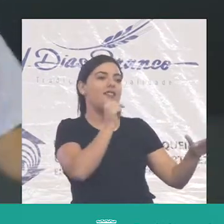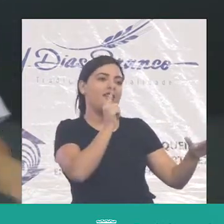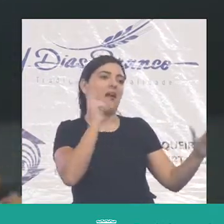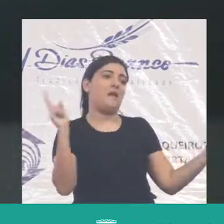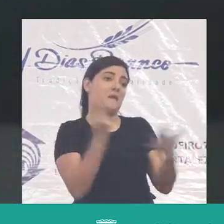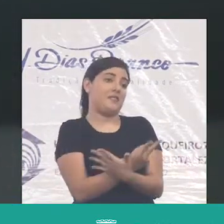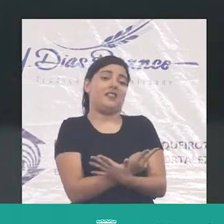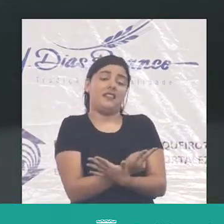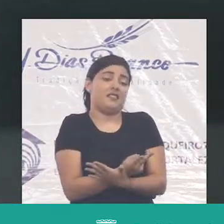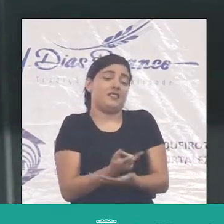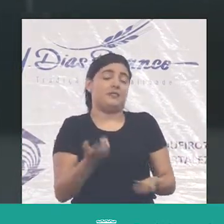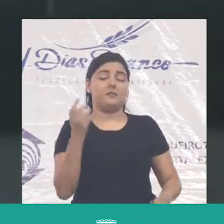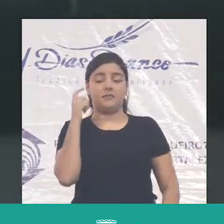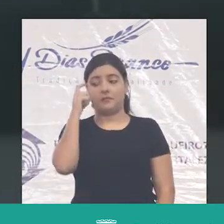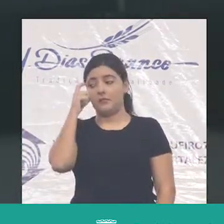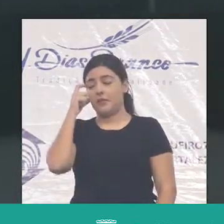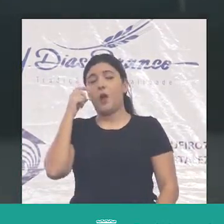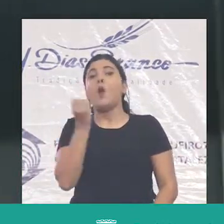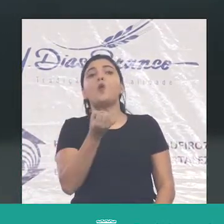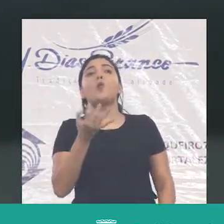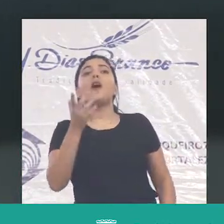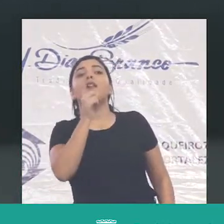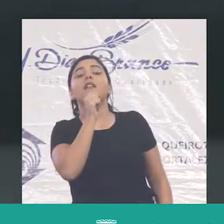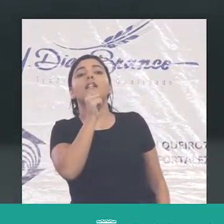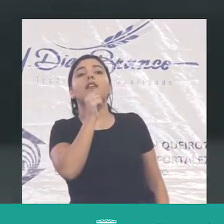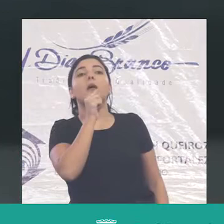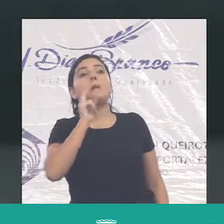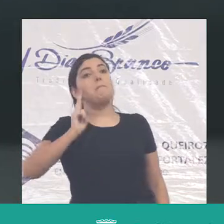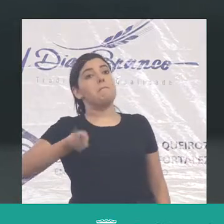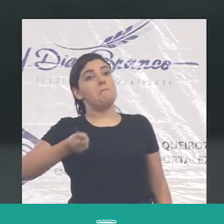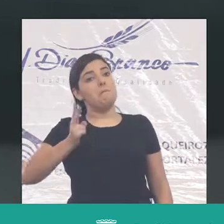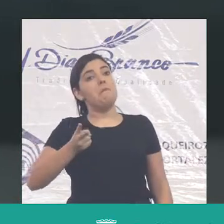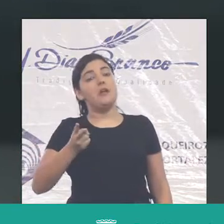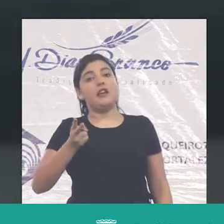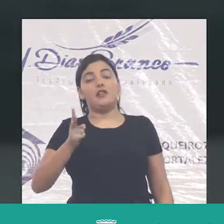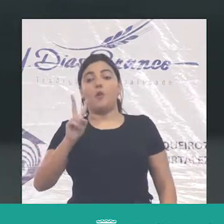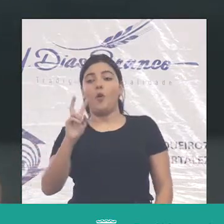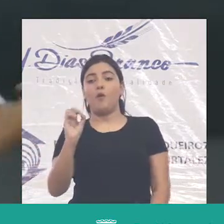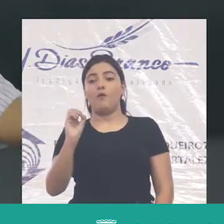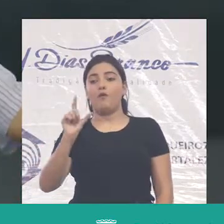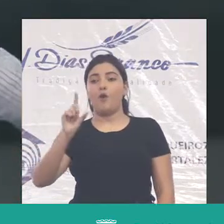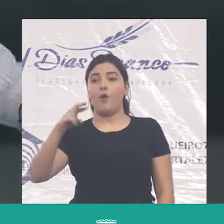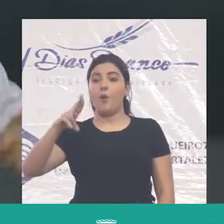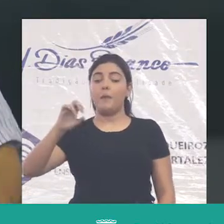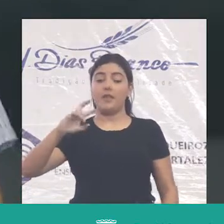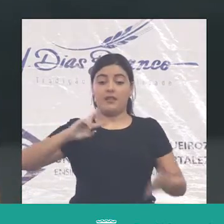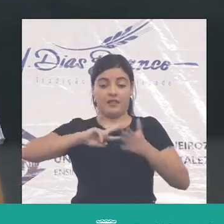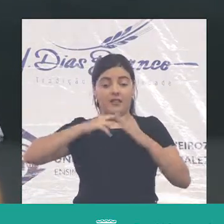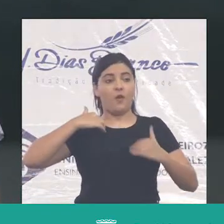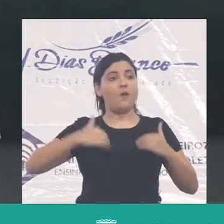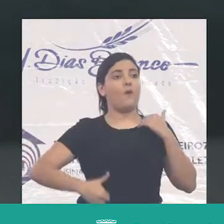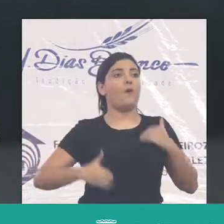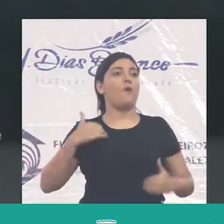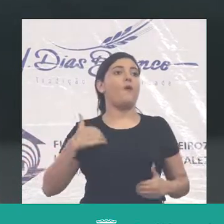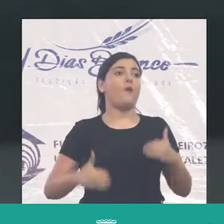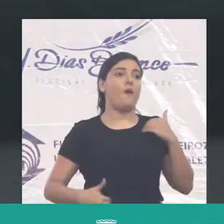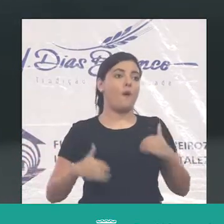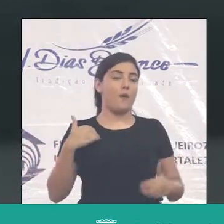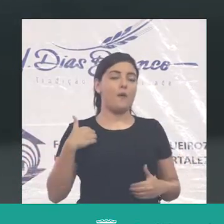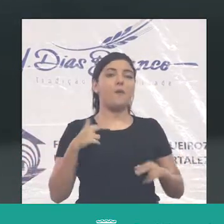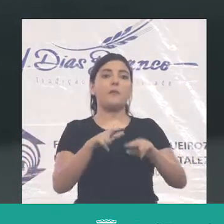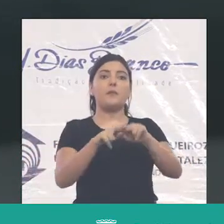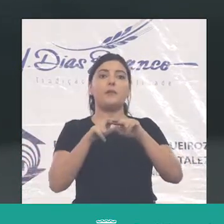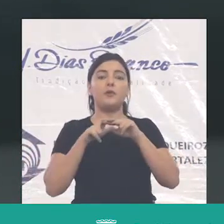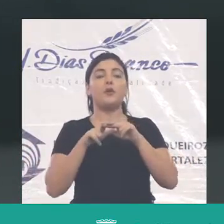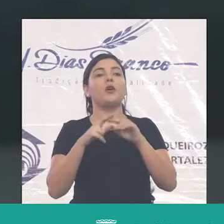lógico. E derrama quanto de água? A mesma quantidade de volume que corresponde a você. Isso